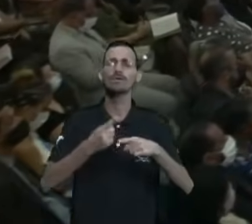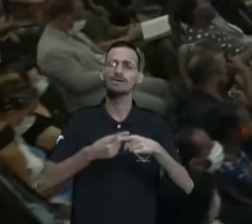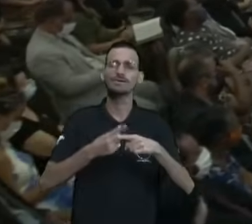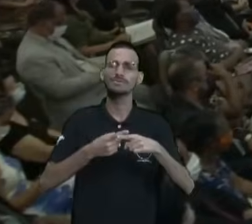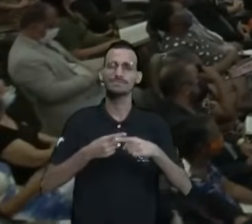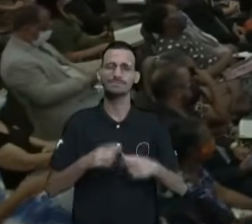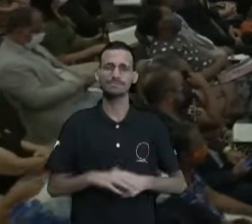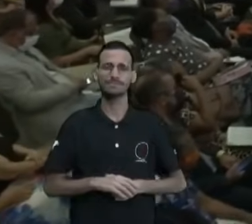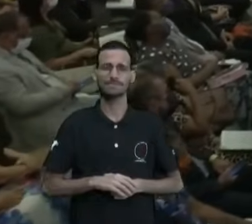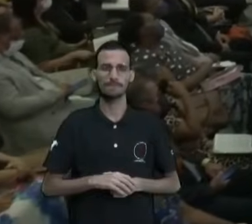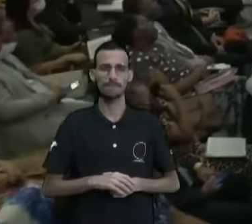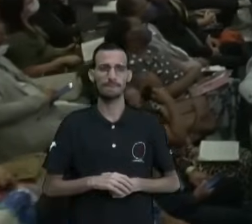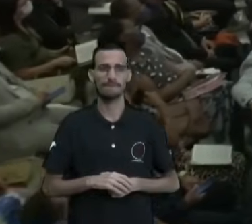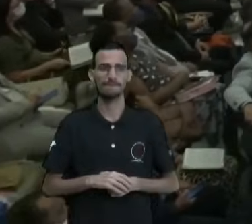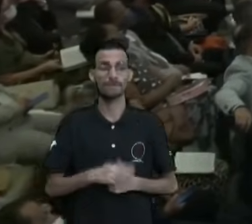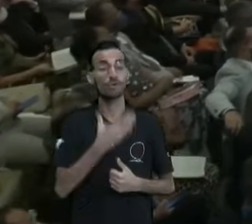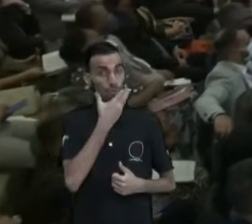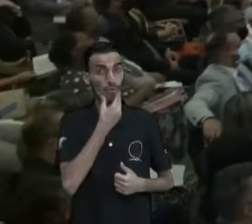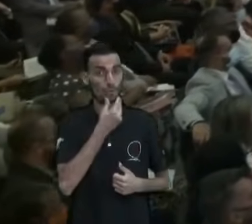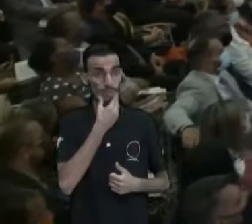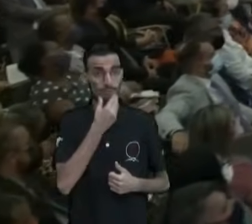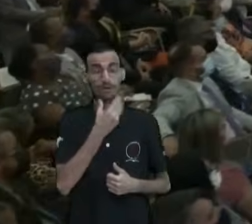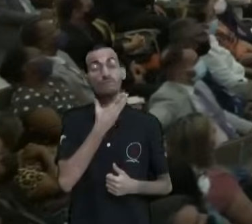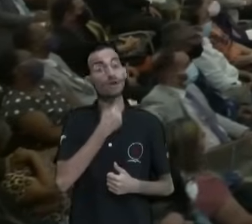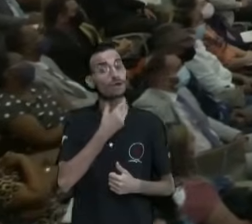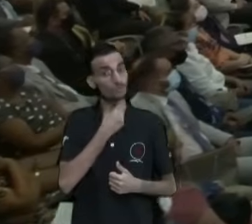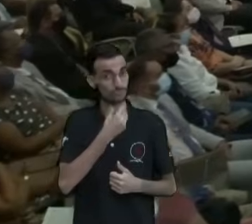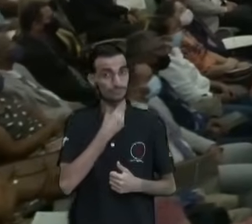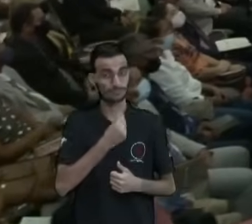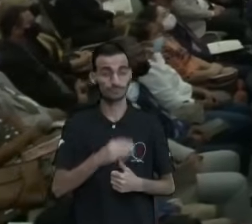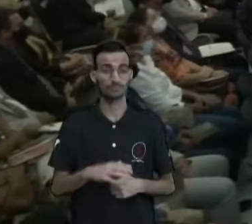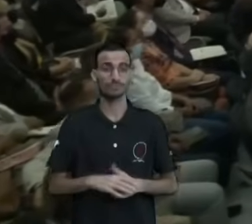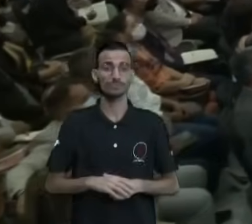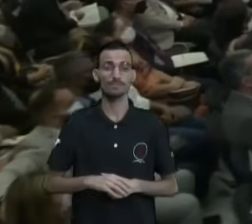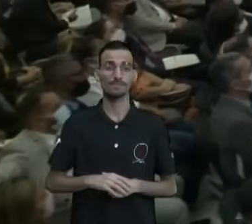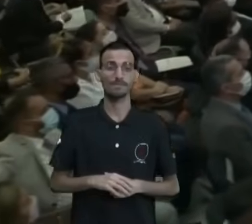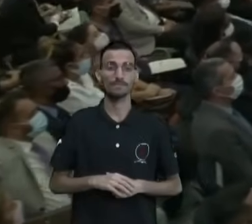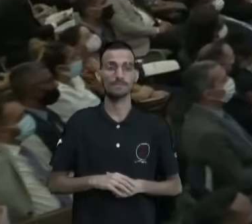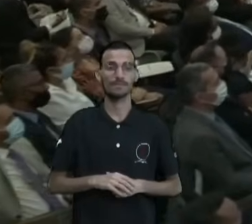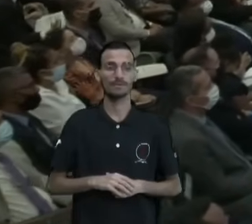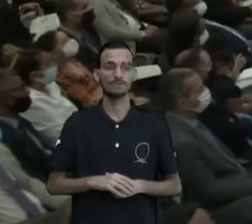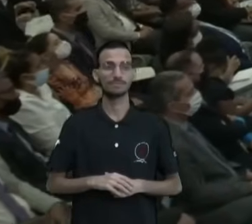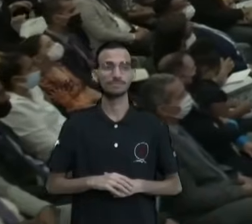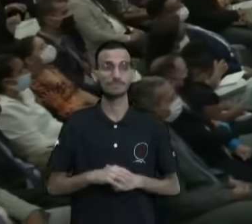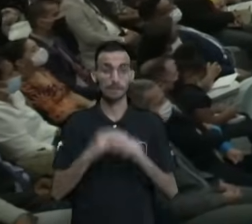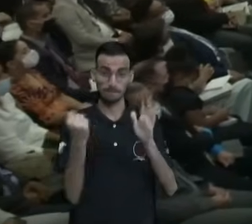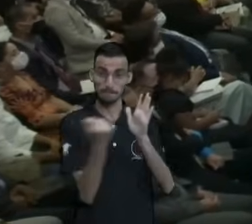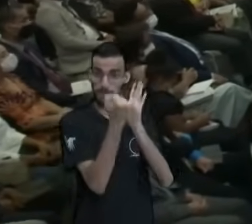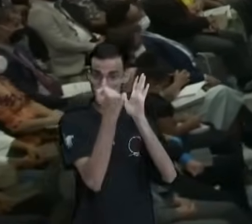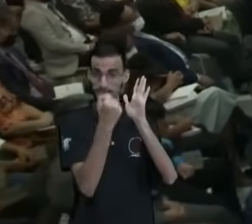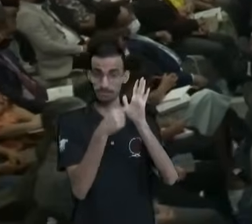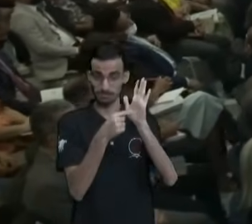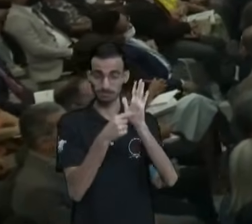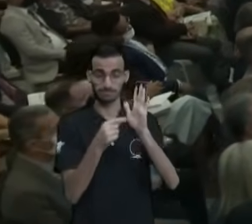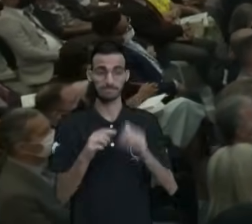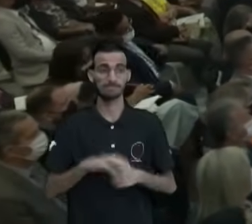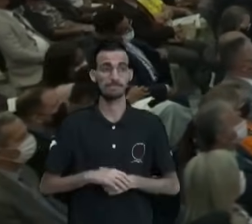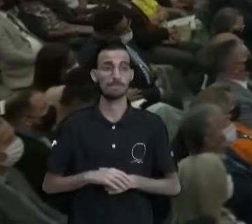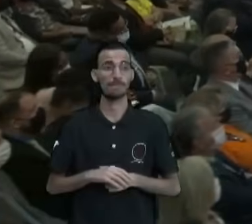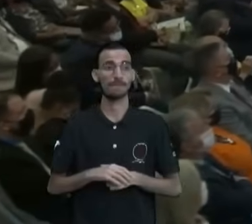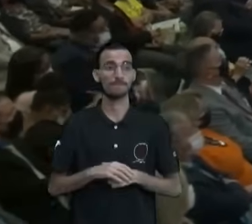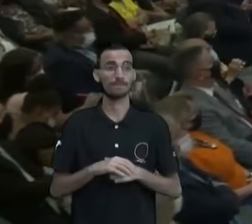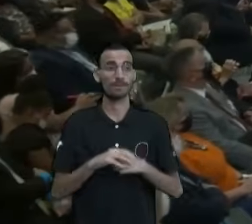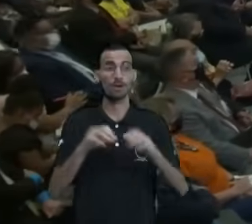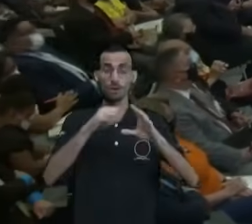falsificador da palavra recebe marca do caráter de satanás e uma das marcas